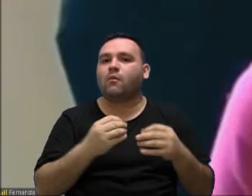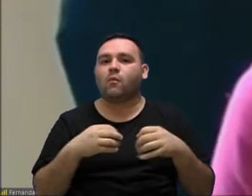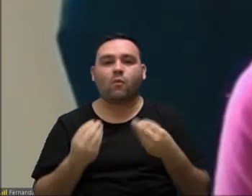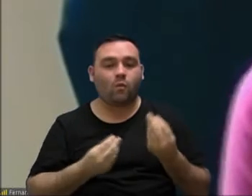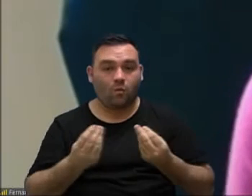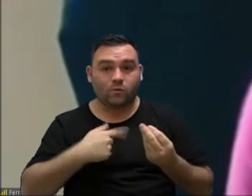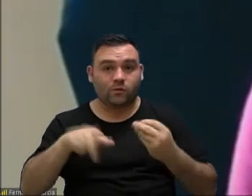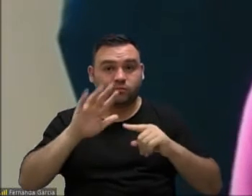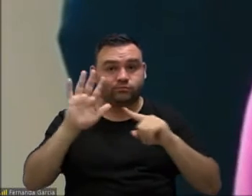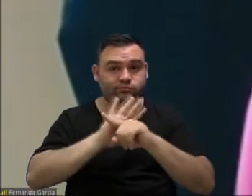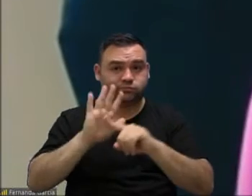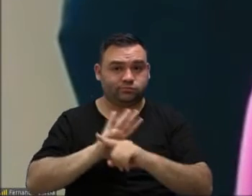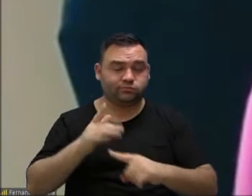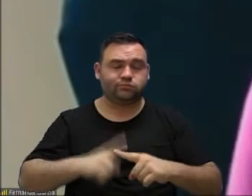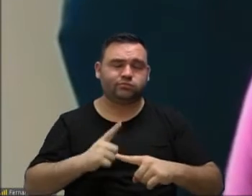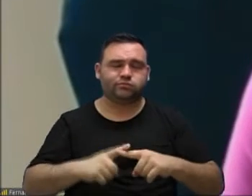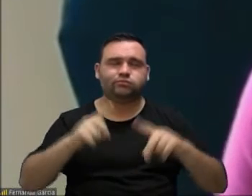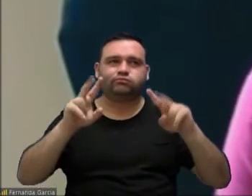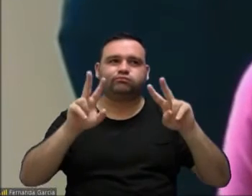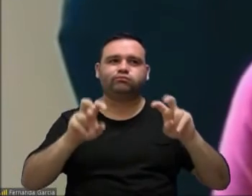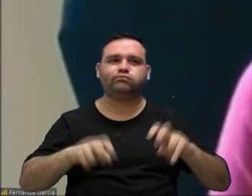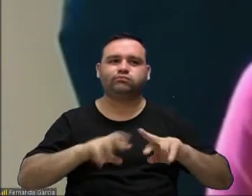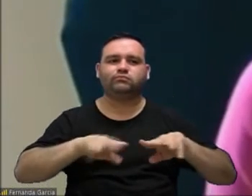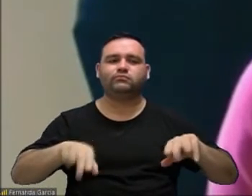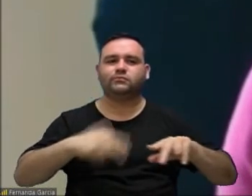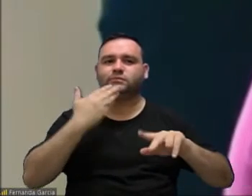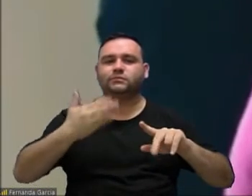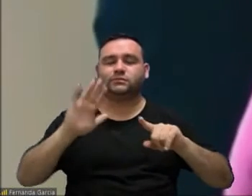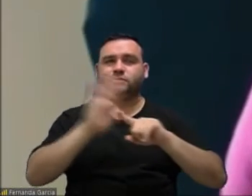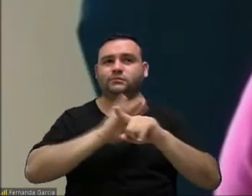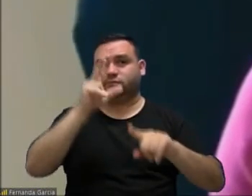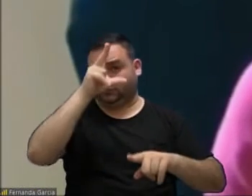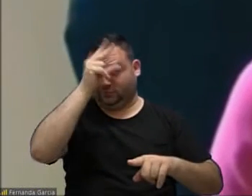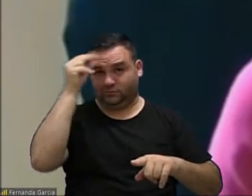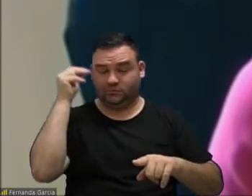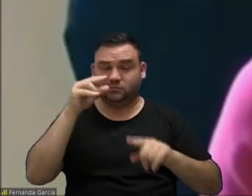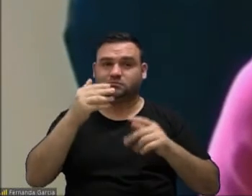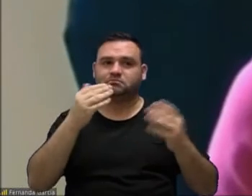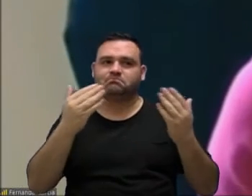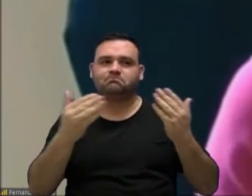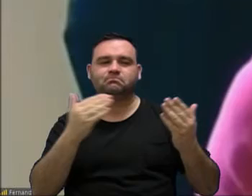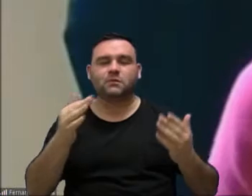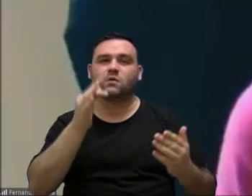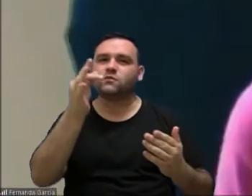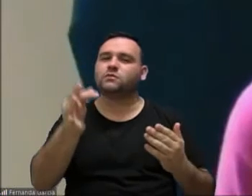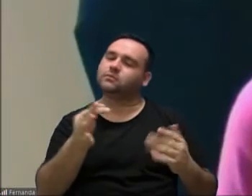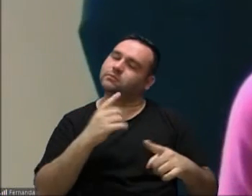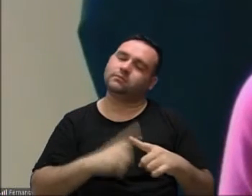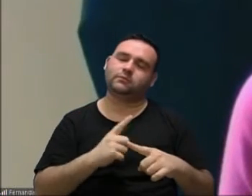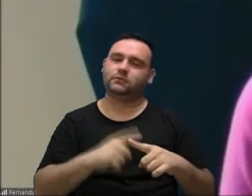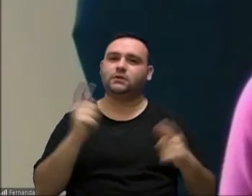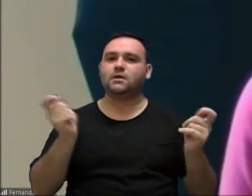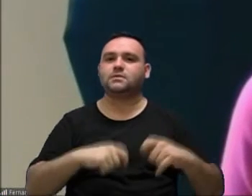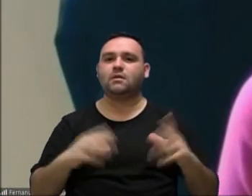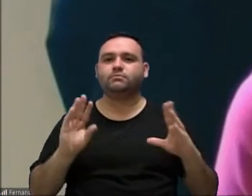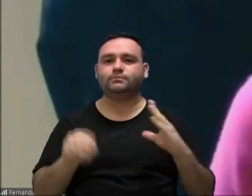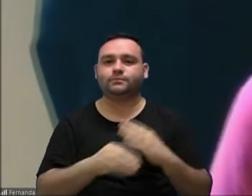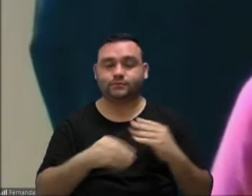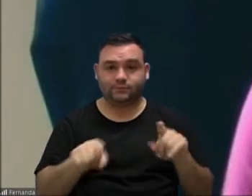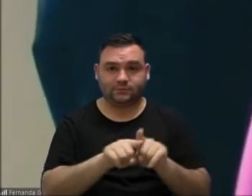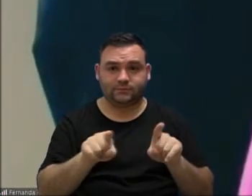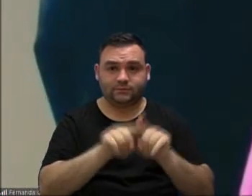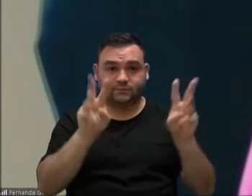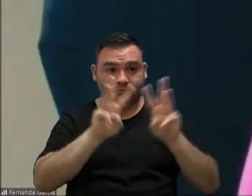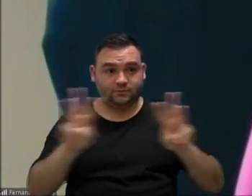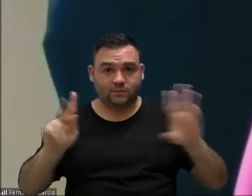requerimento para questionar aí solicitada a prefeita uma previsão para que ela possa incluir aí no